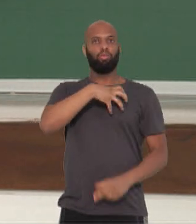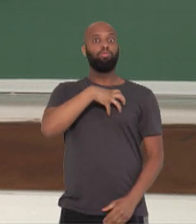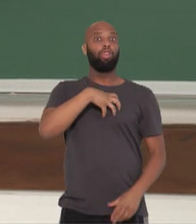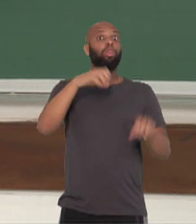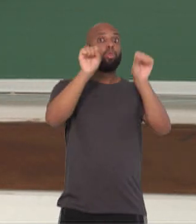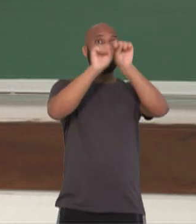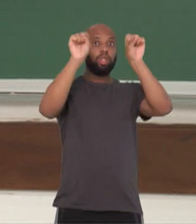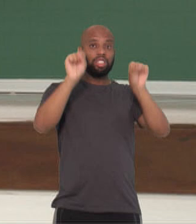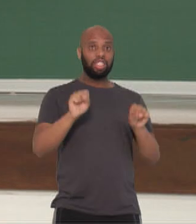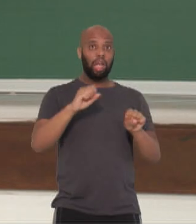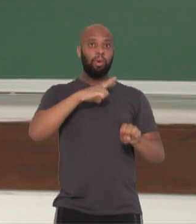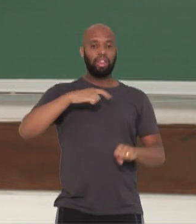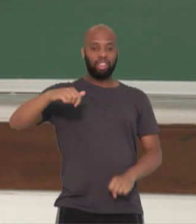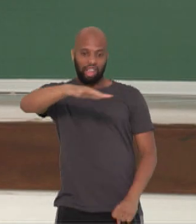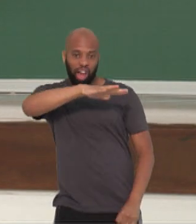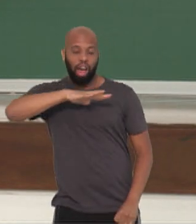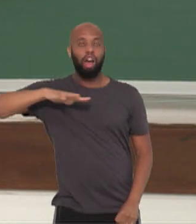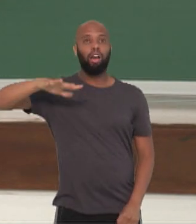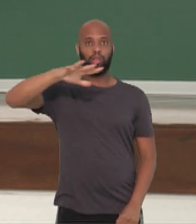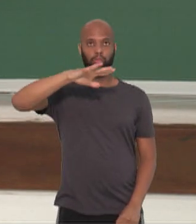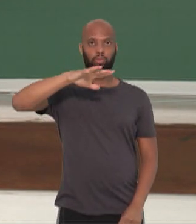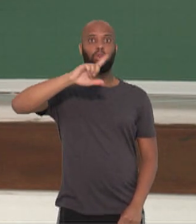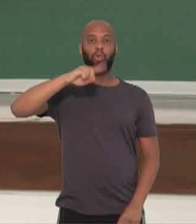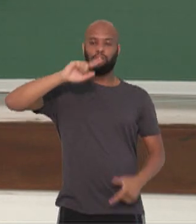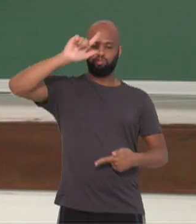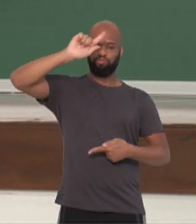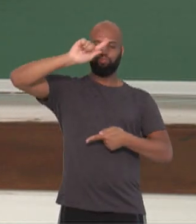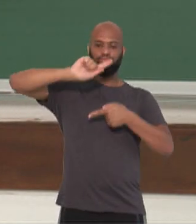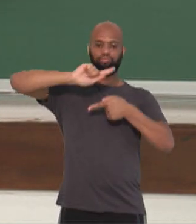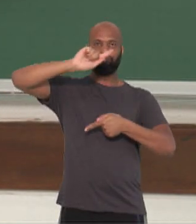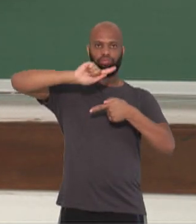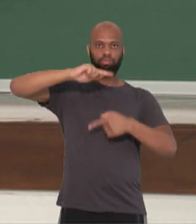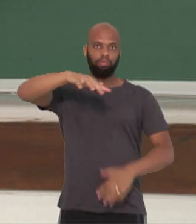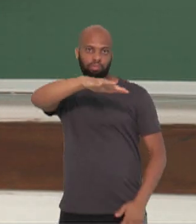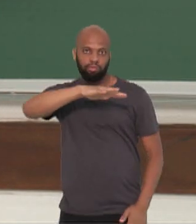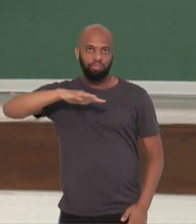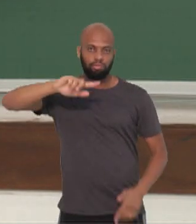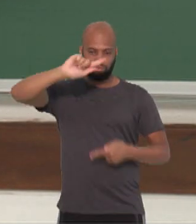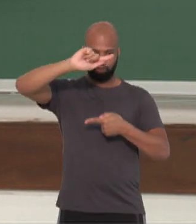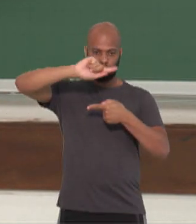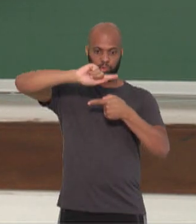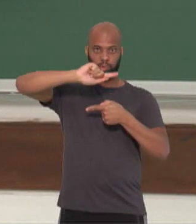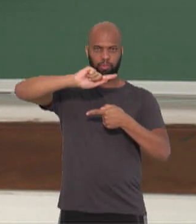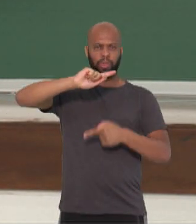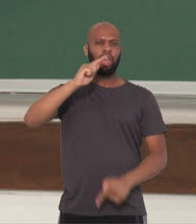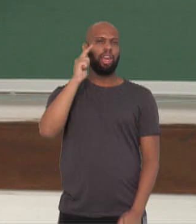esquema de campo, chamado, no caso, campo gravitacional. Então, imagine um corpo